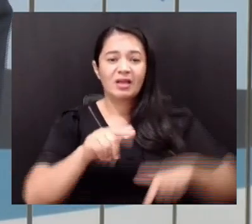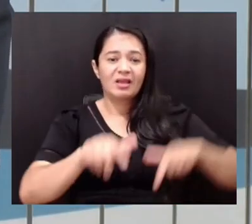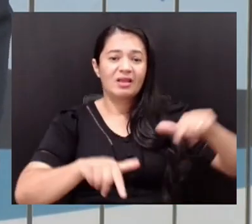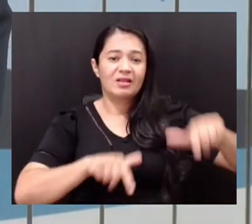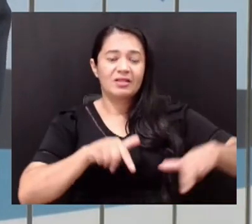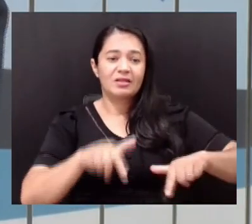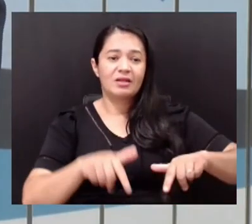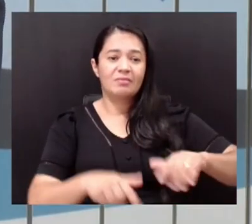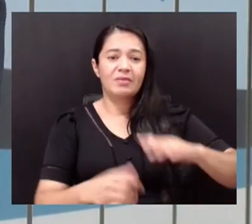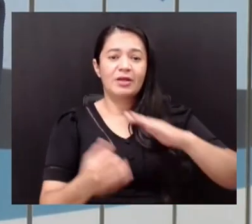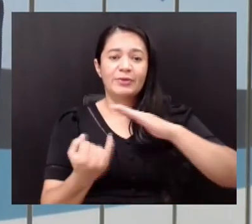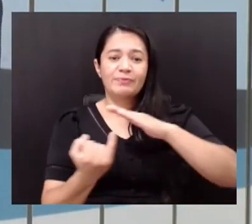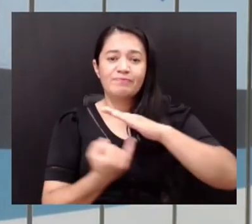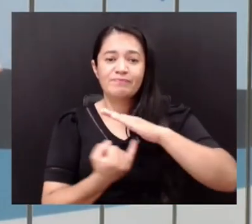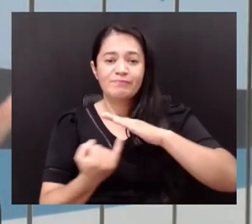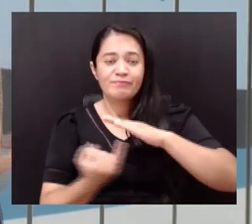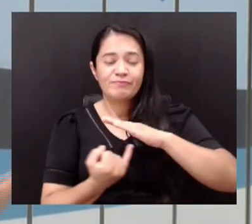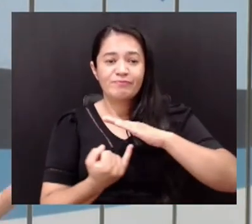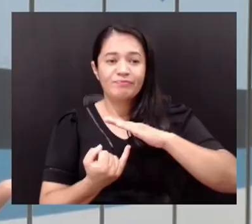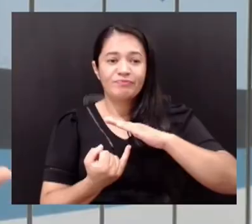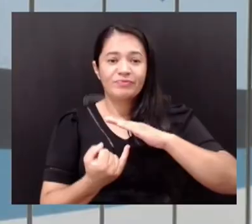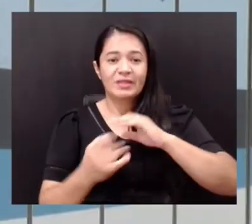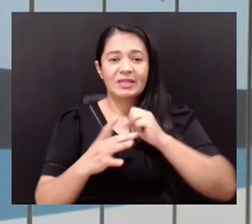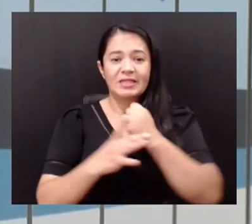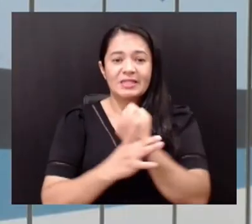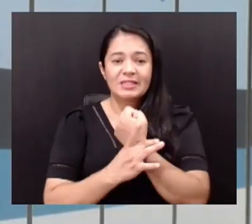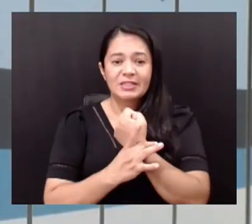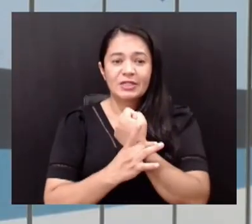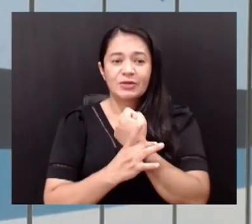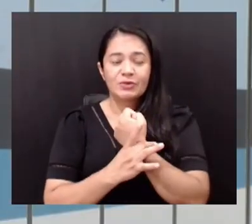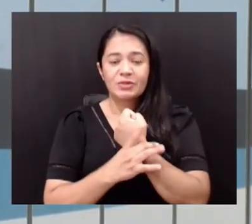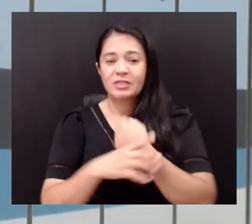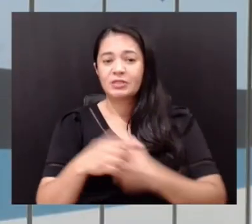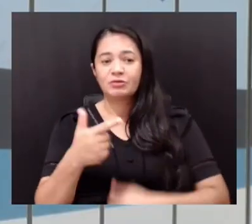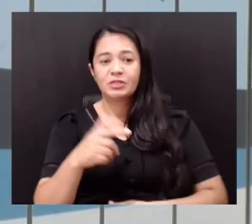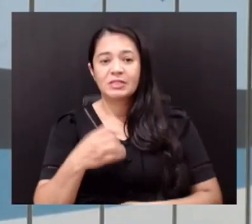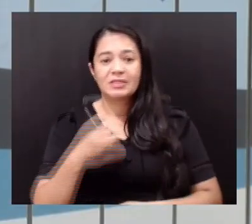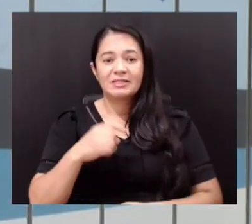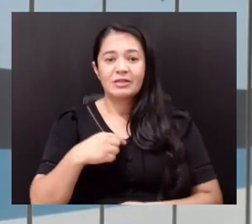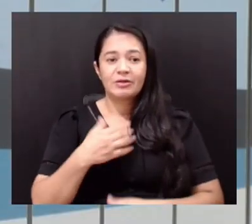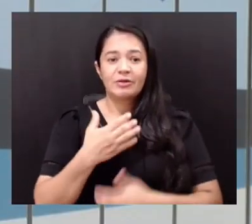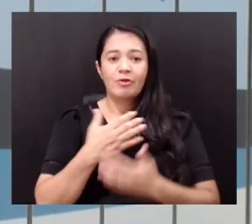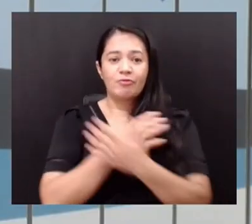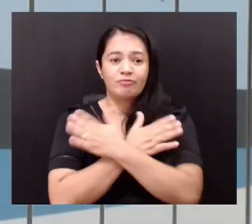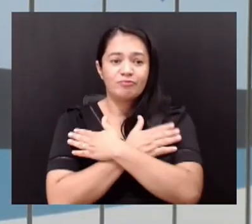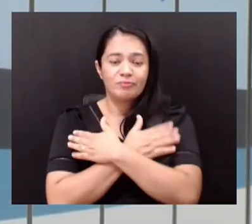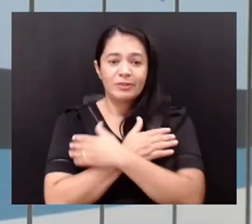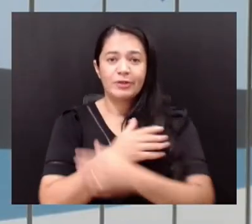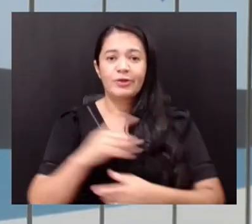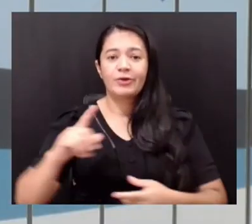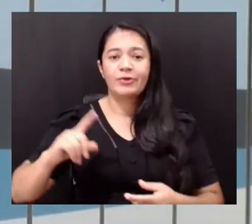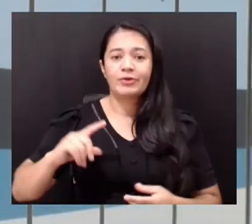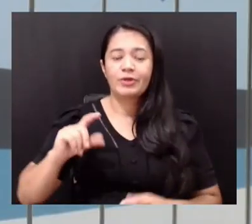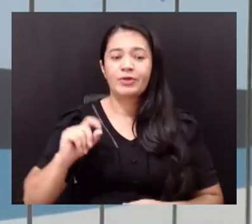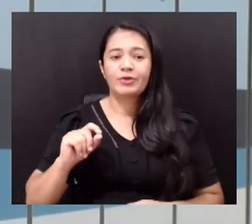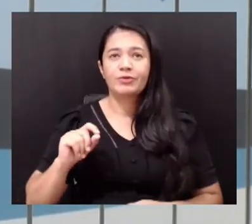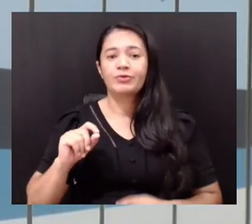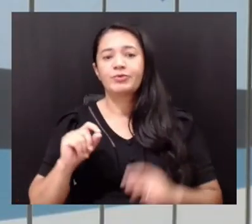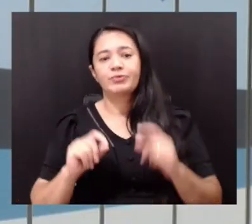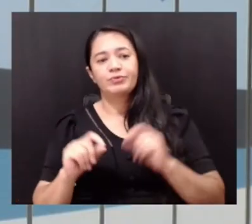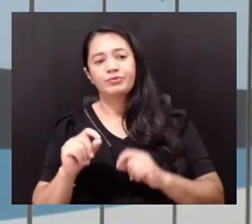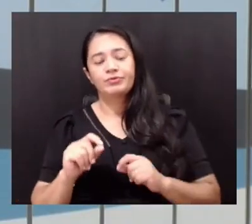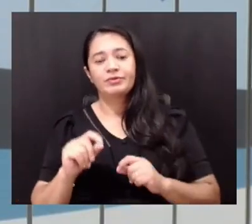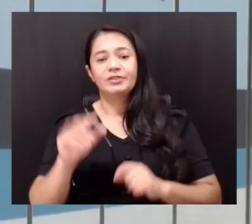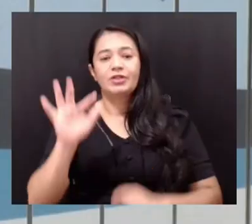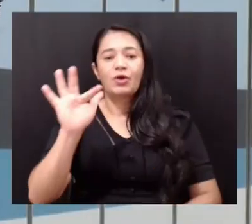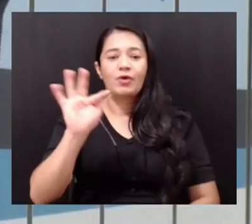me dá a segurança que se eu perder o trabalho, eu vou ter, né, ali meu fundo de